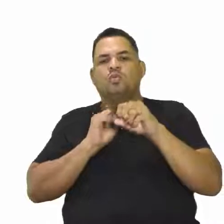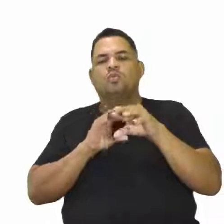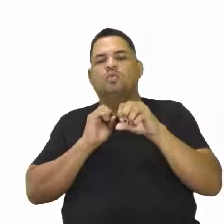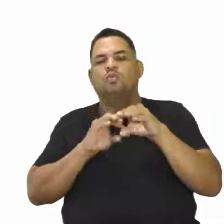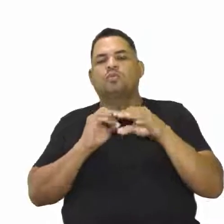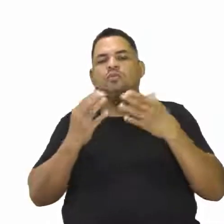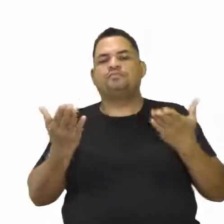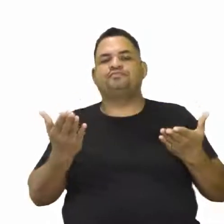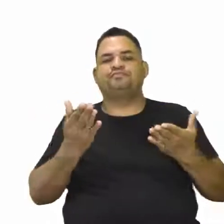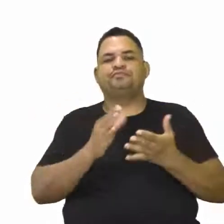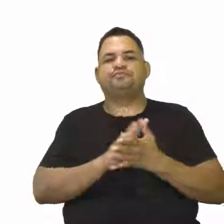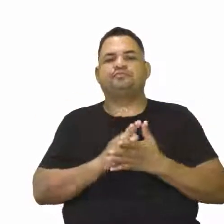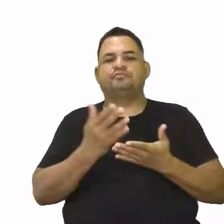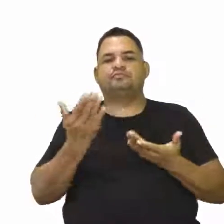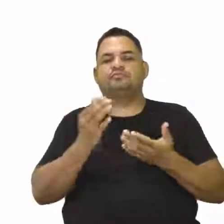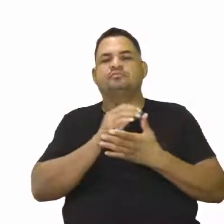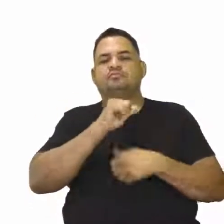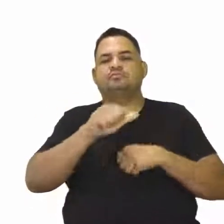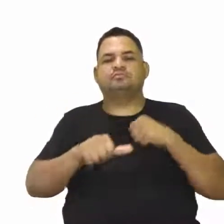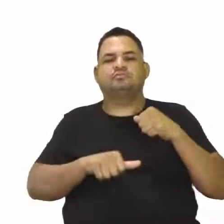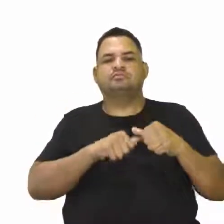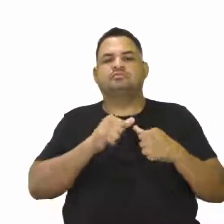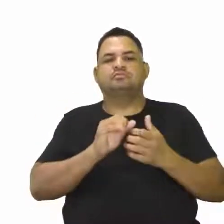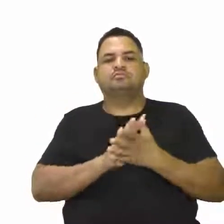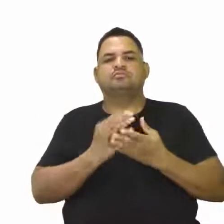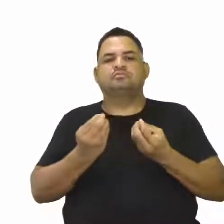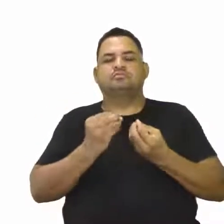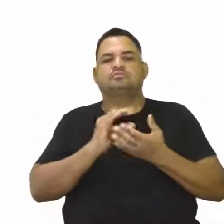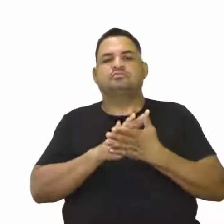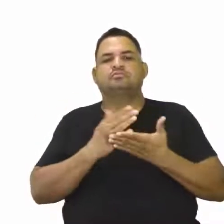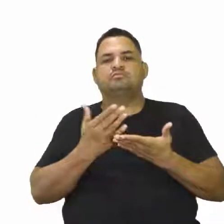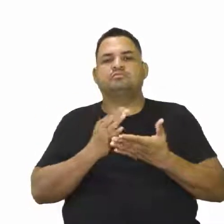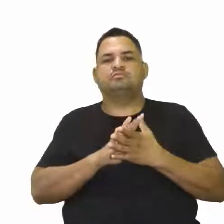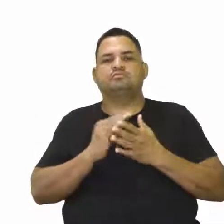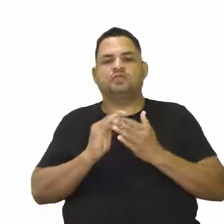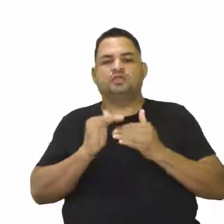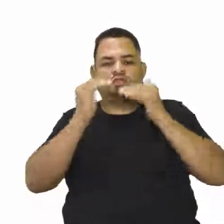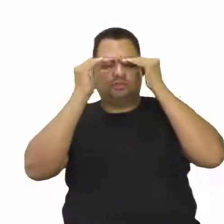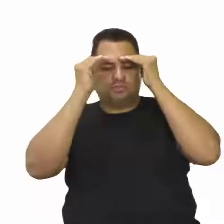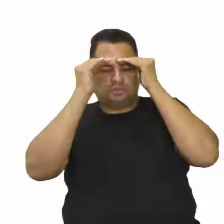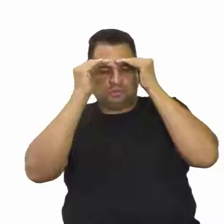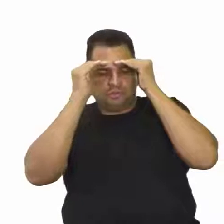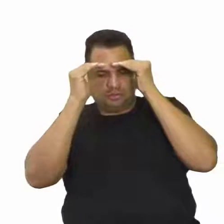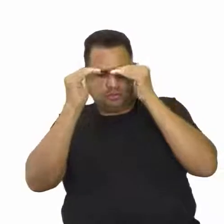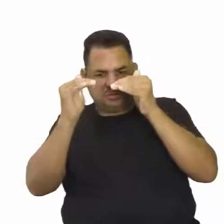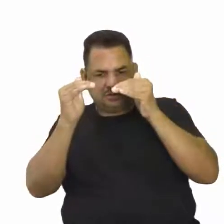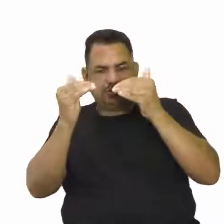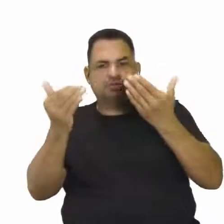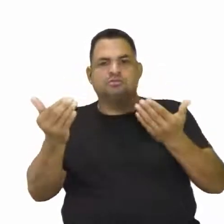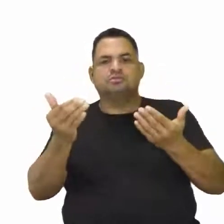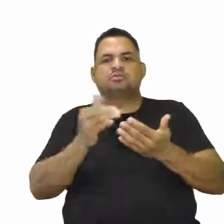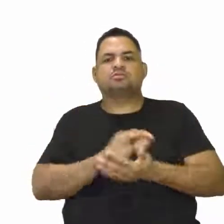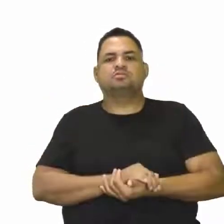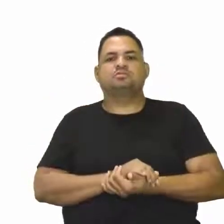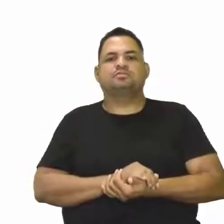educação foi modificada e como isso trouxe respeito e emoção